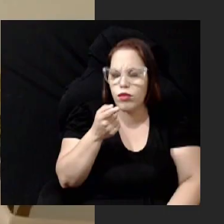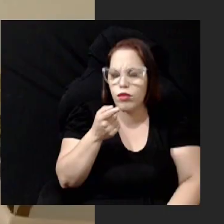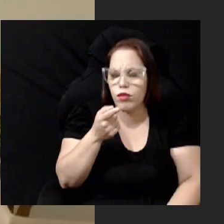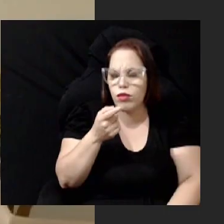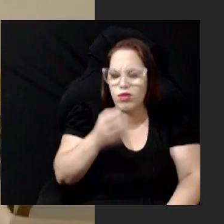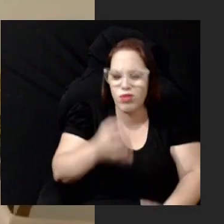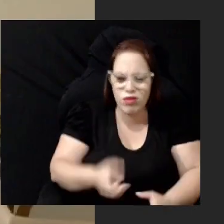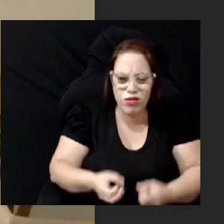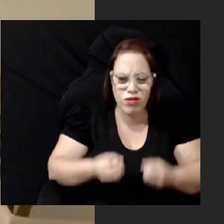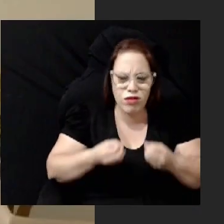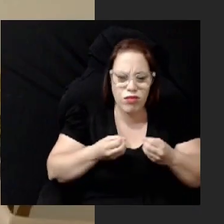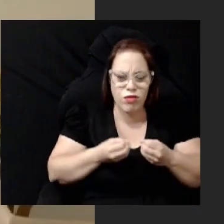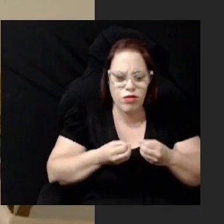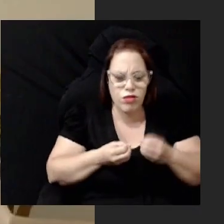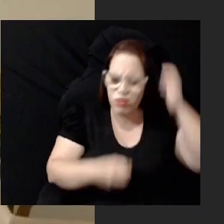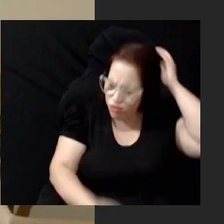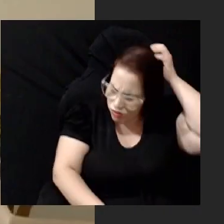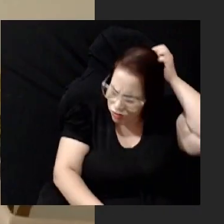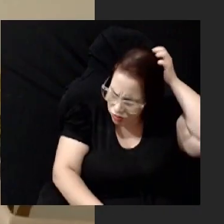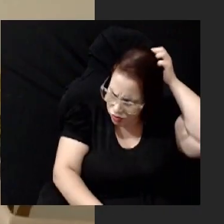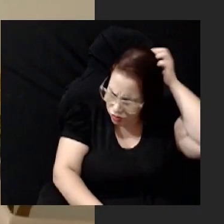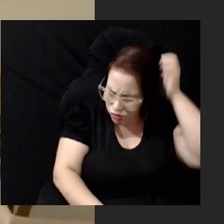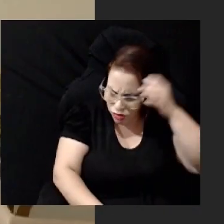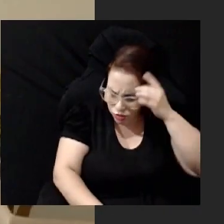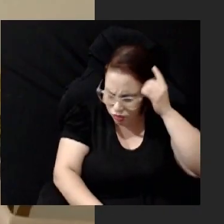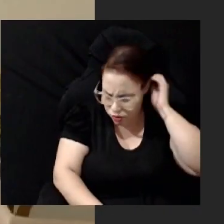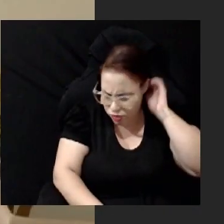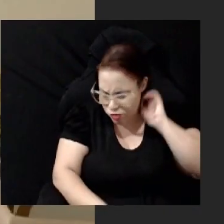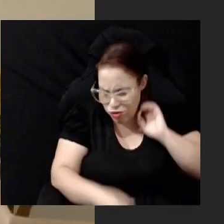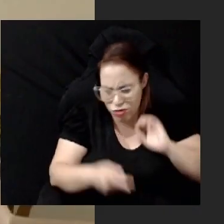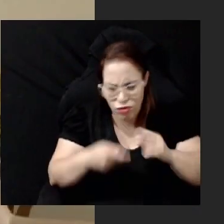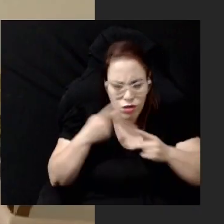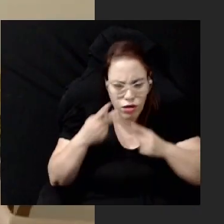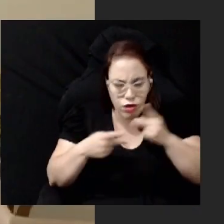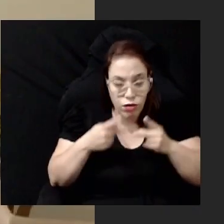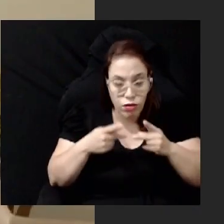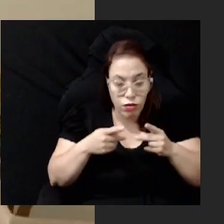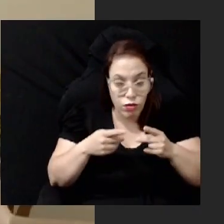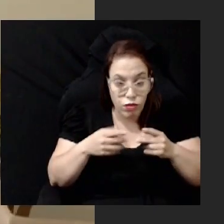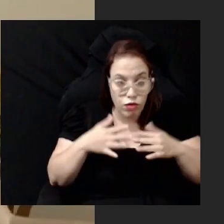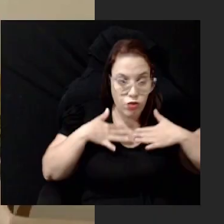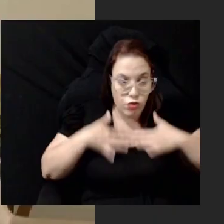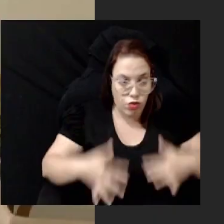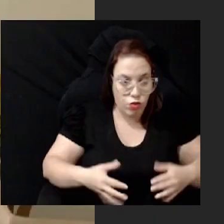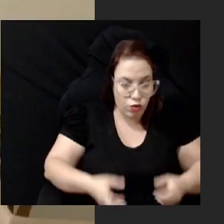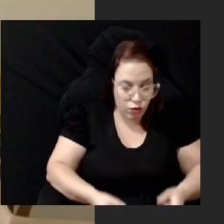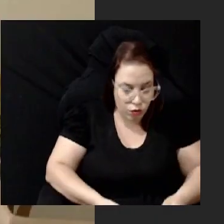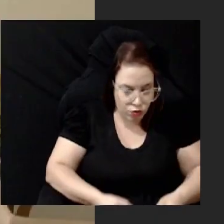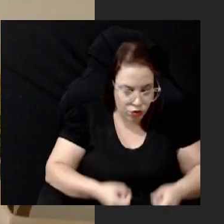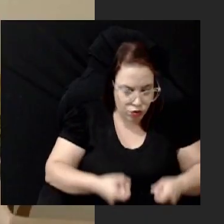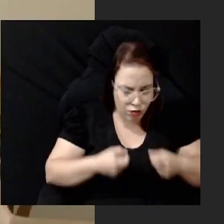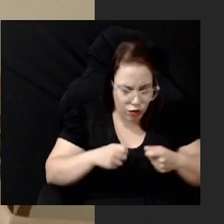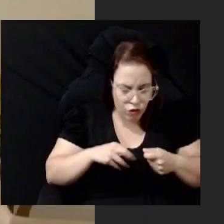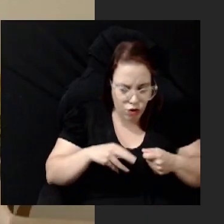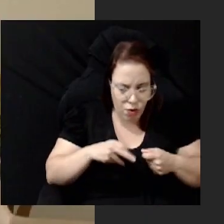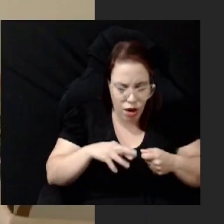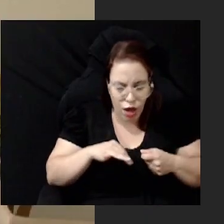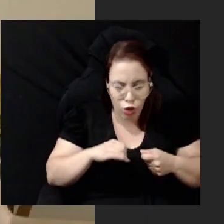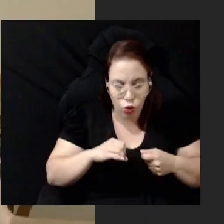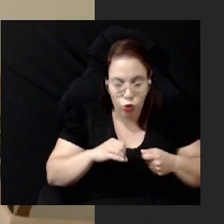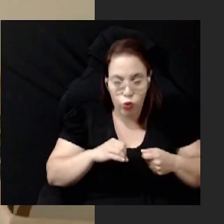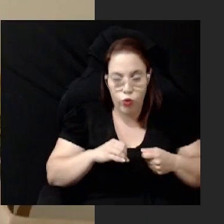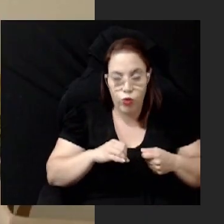organismo inflamado, né? Hoje fala-se muito no corpo constantemente inflamado e essa